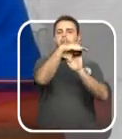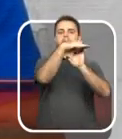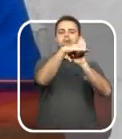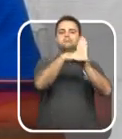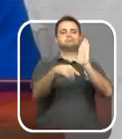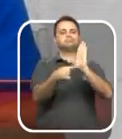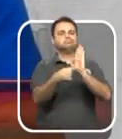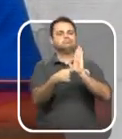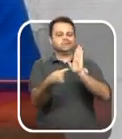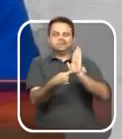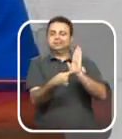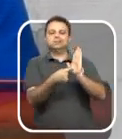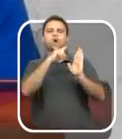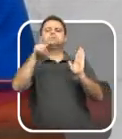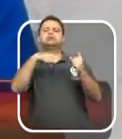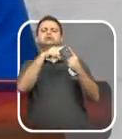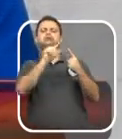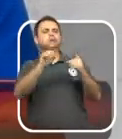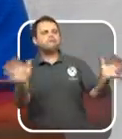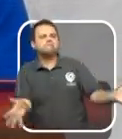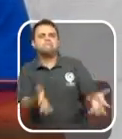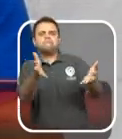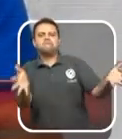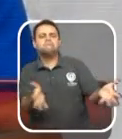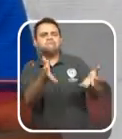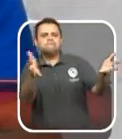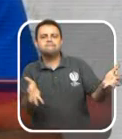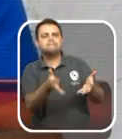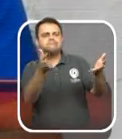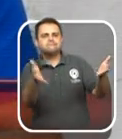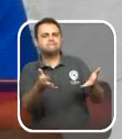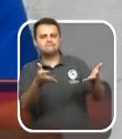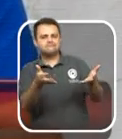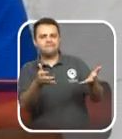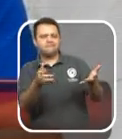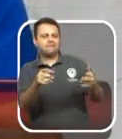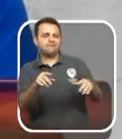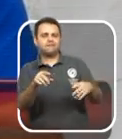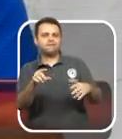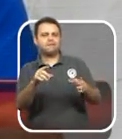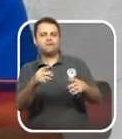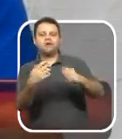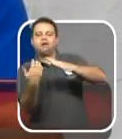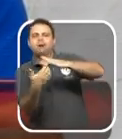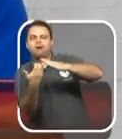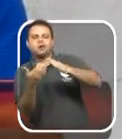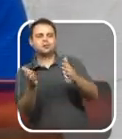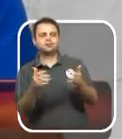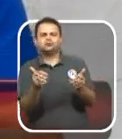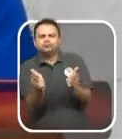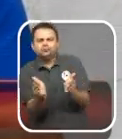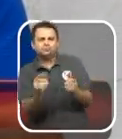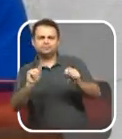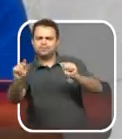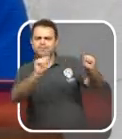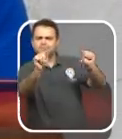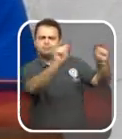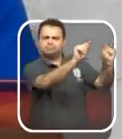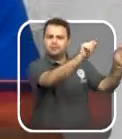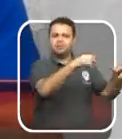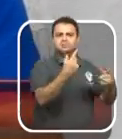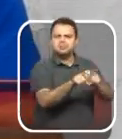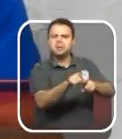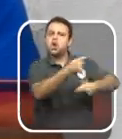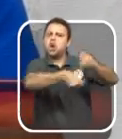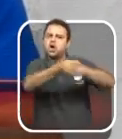um programa, onde você vai incentivar os pequenos também. Nós temos hoje muitos,